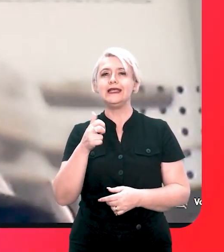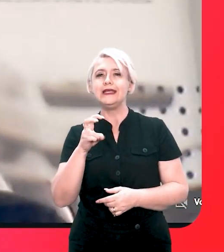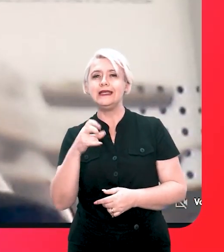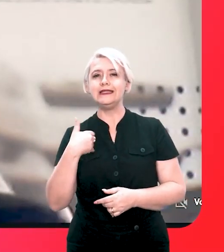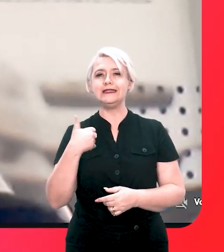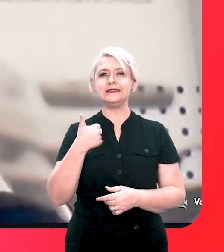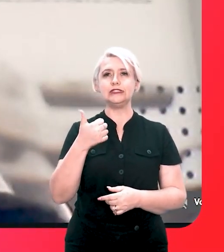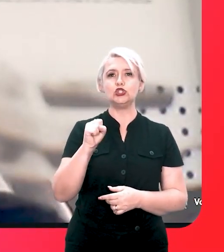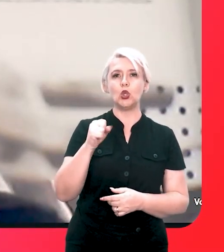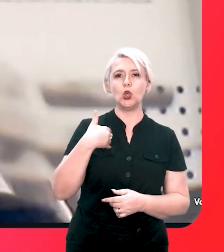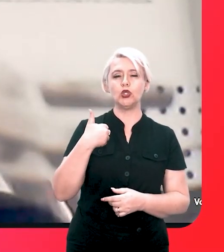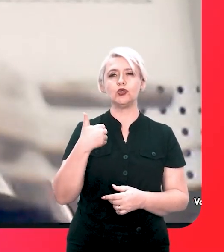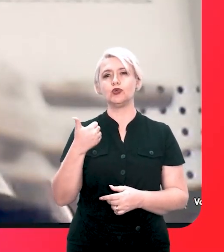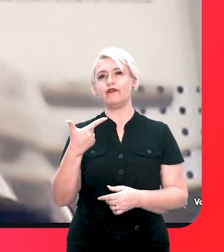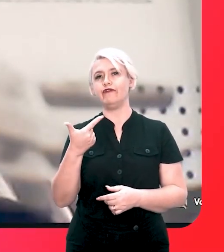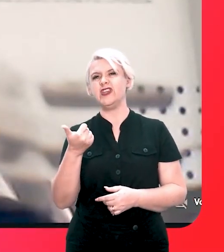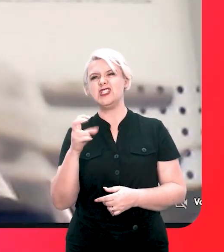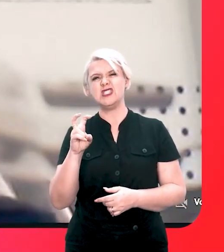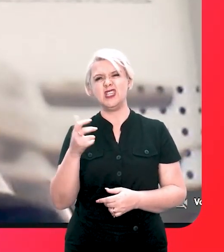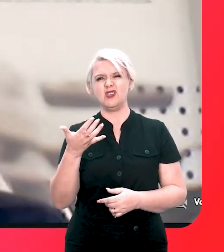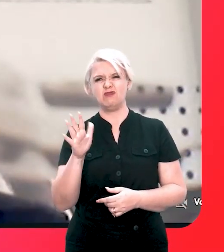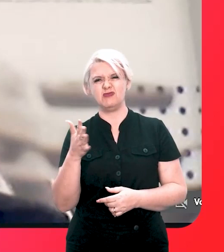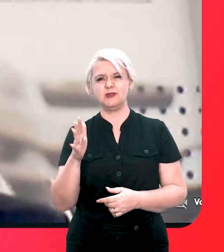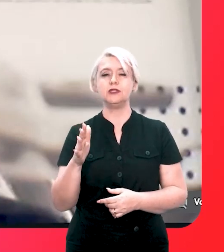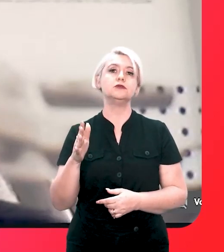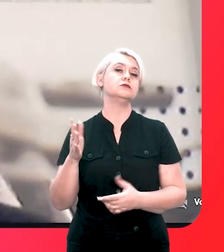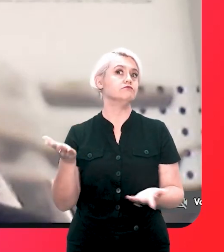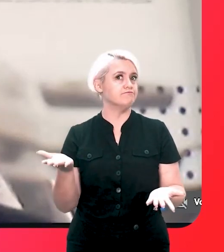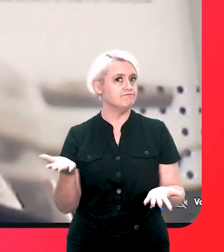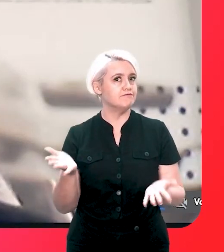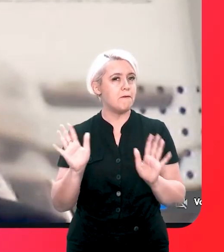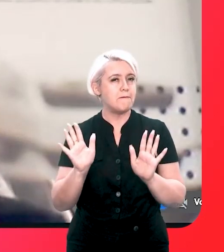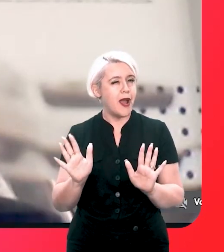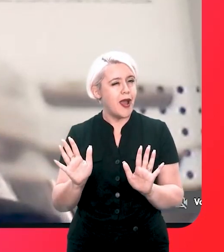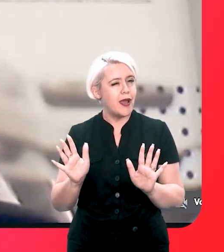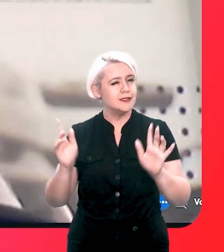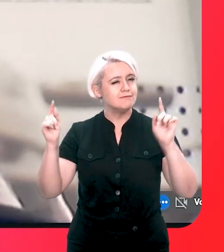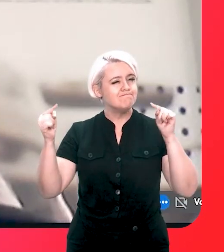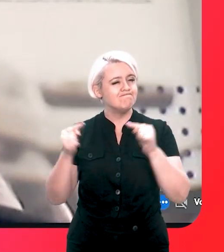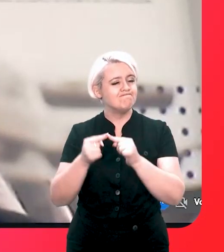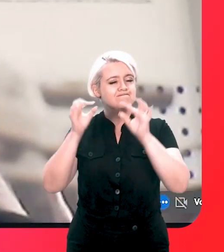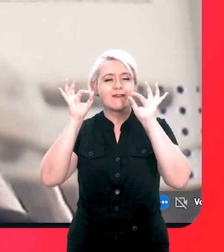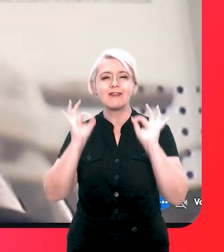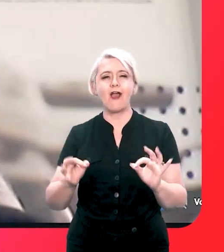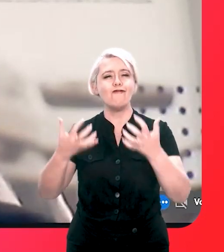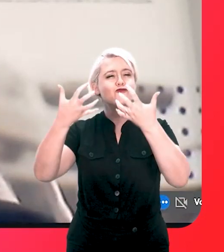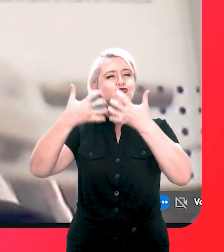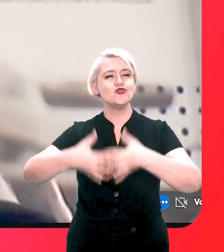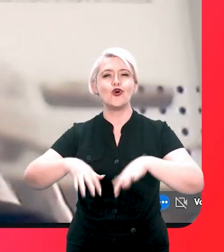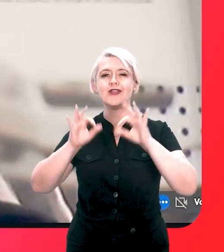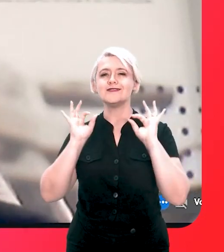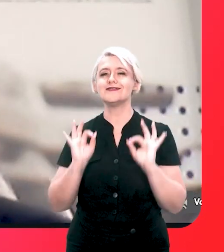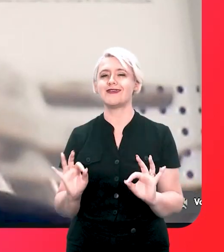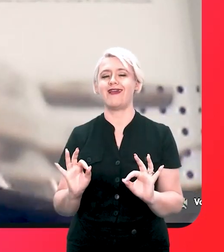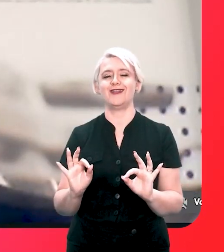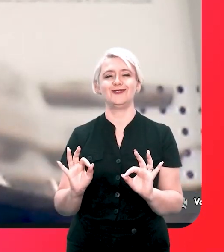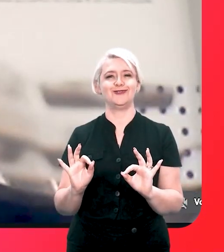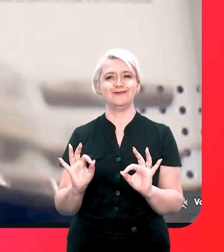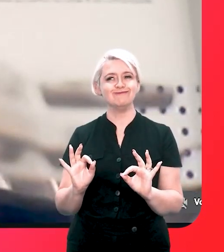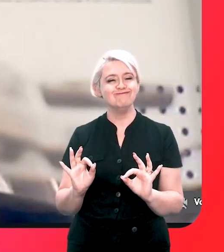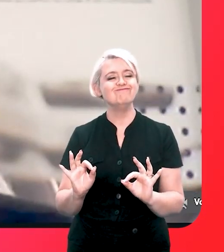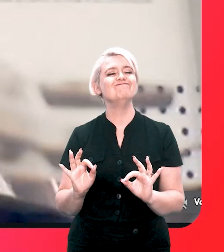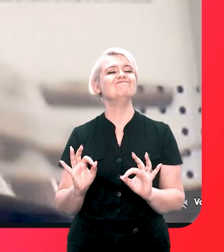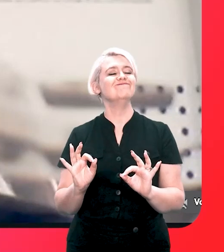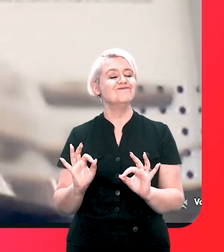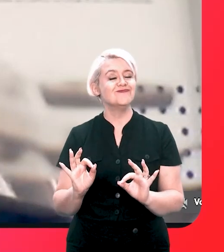né, que nós estamos falando. Sim. A coisa funciona, a coisa dá certo. E dá certo de um jeito, Antônio